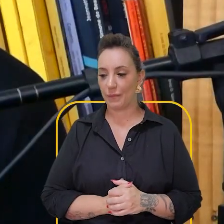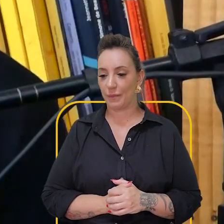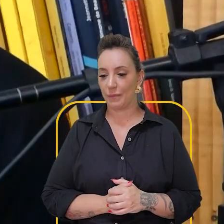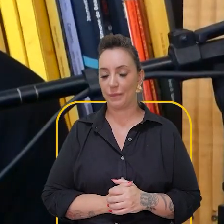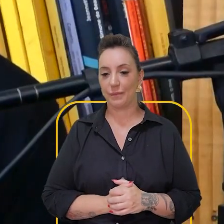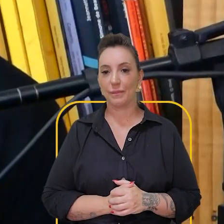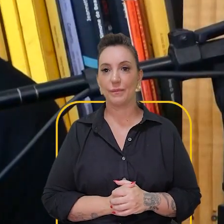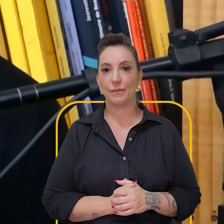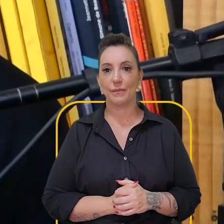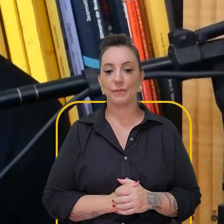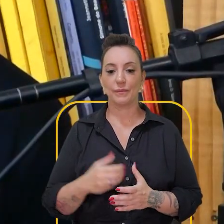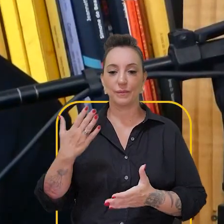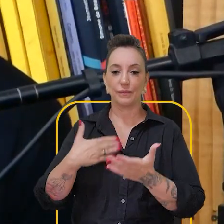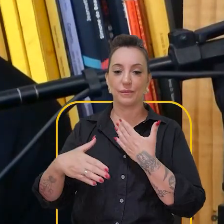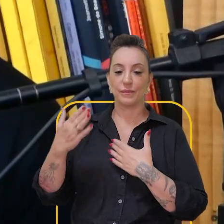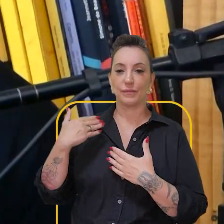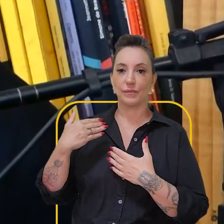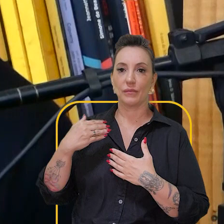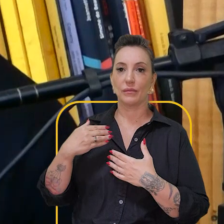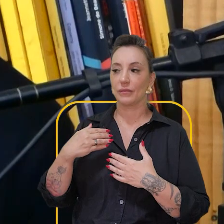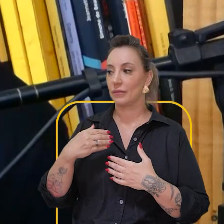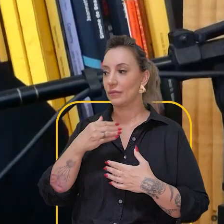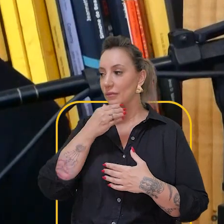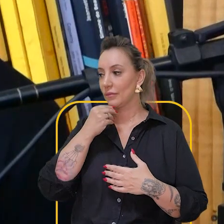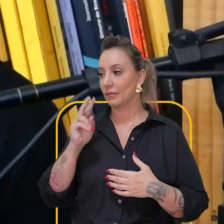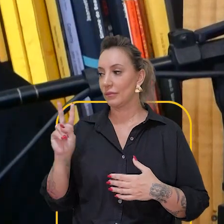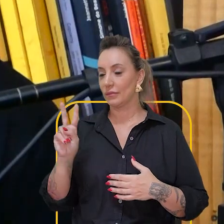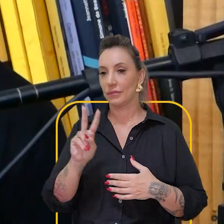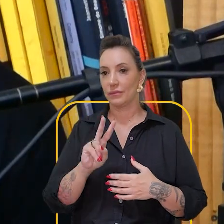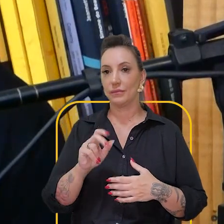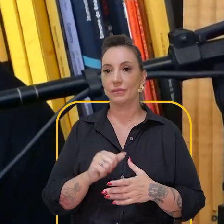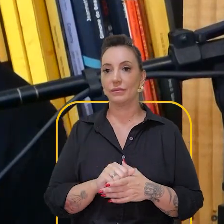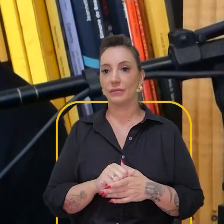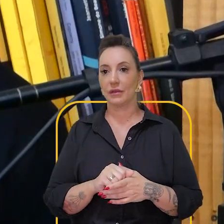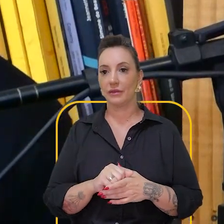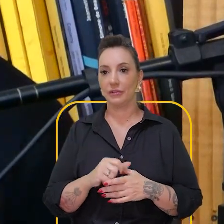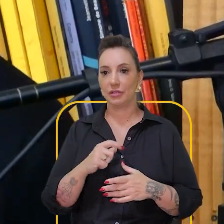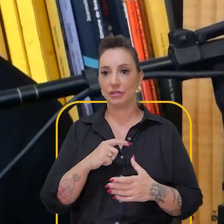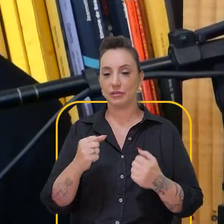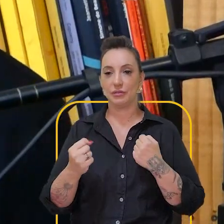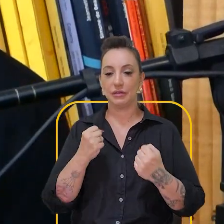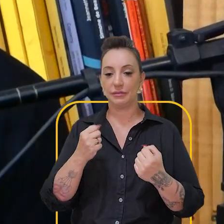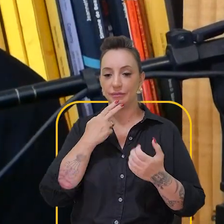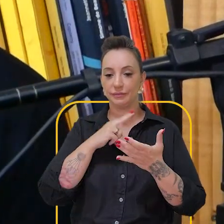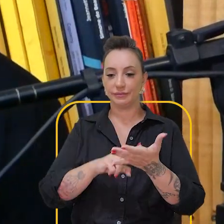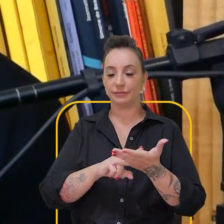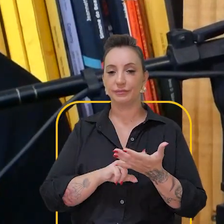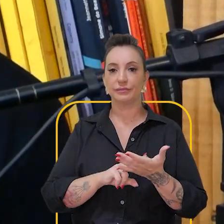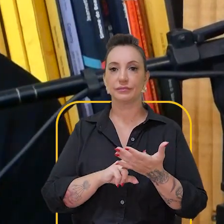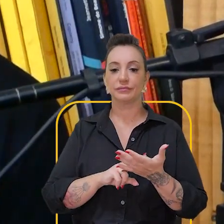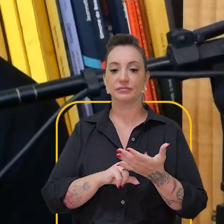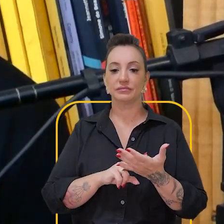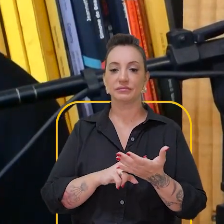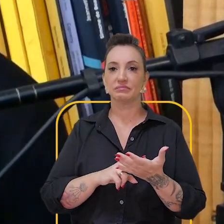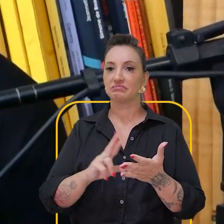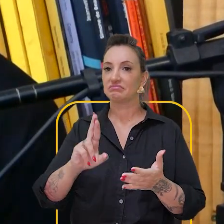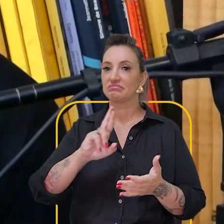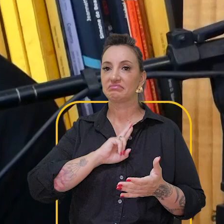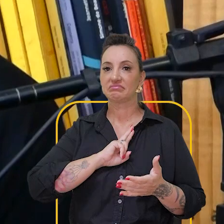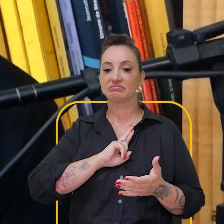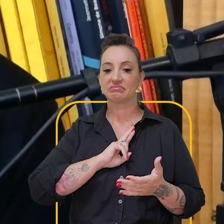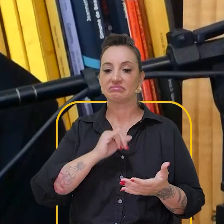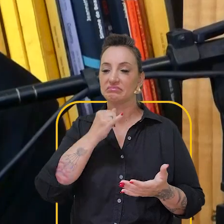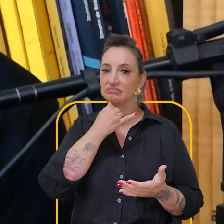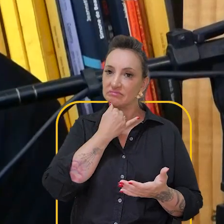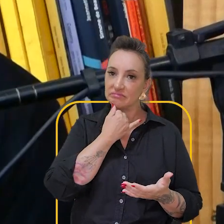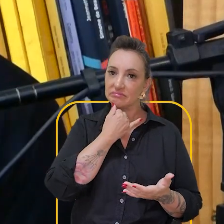uma carta pro Natal ele não respondeu fiquei até Pô fiquei chateado né Faz um tempo ele falou não cara ele leu tua carta